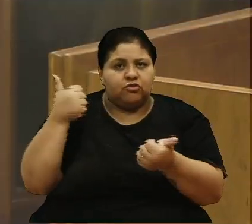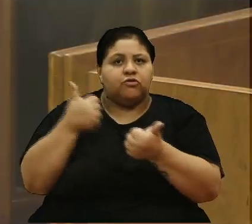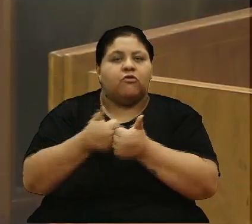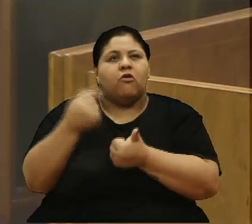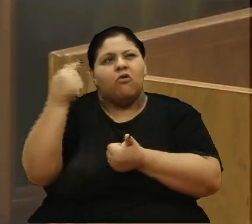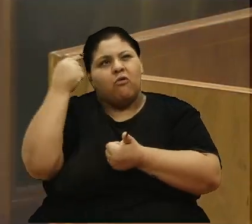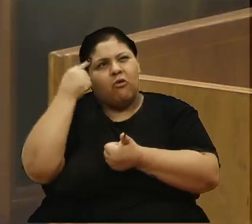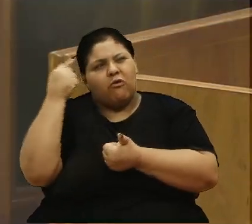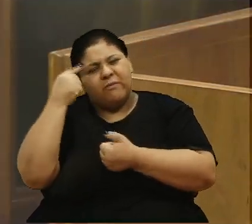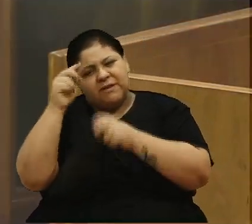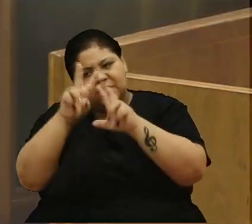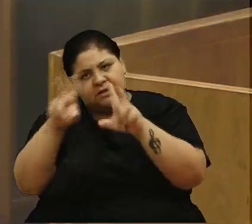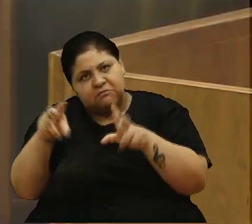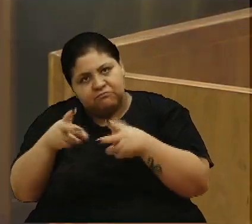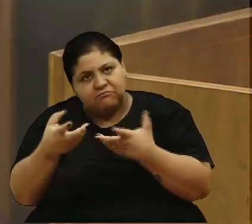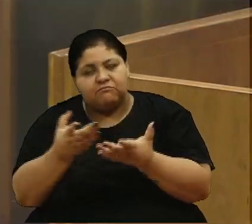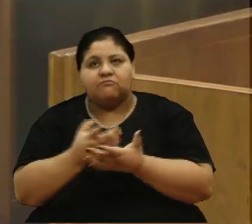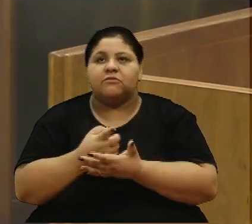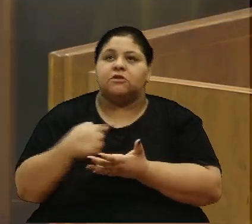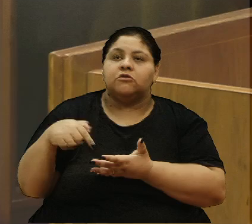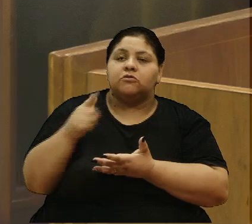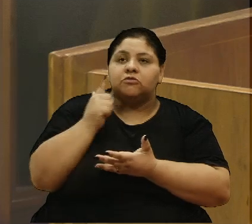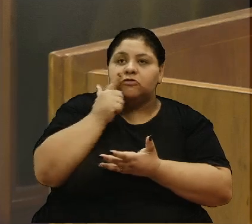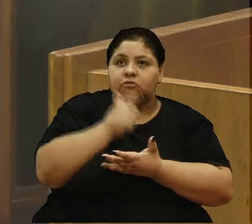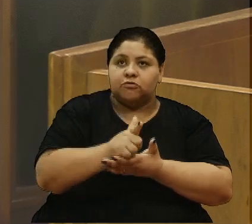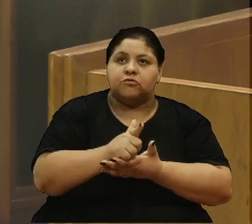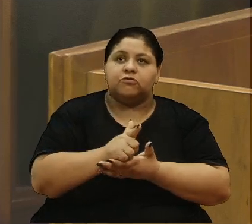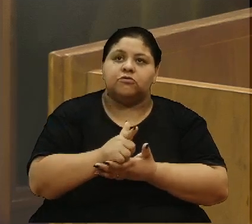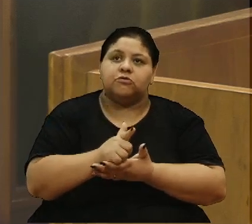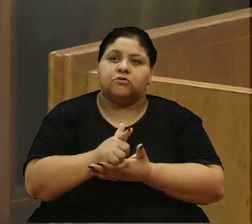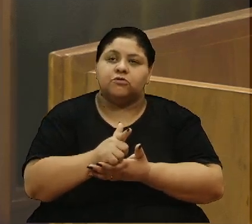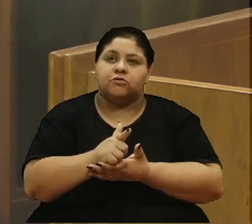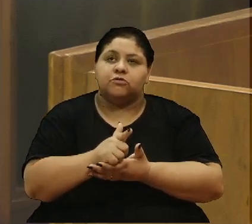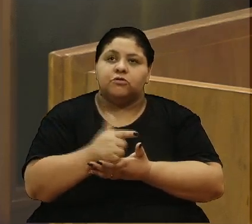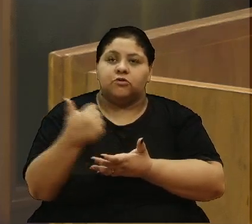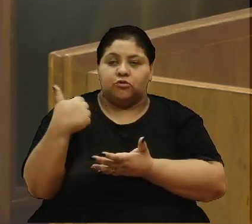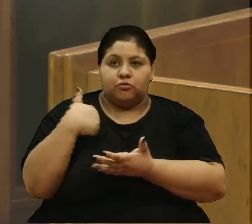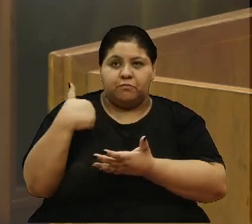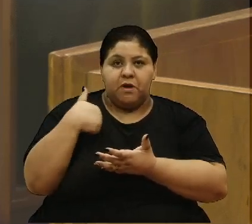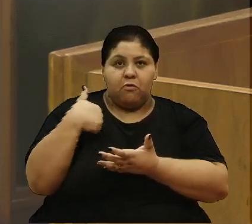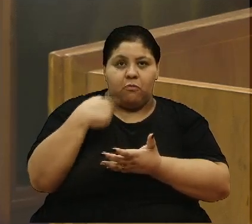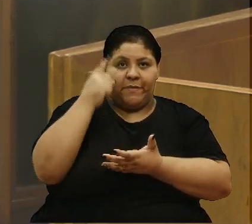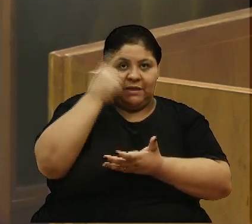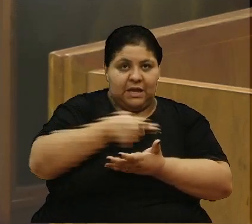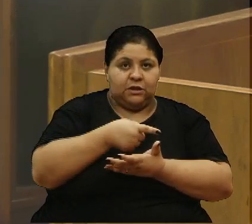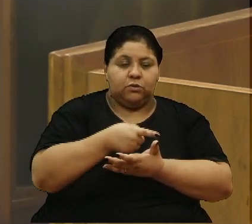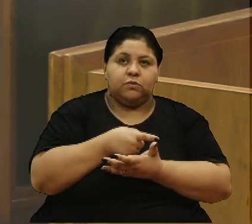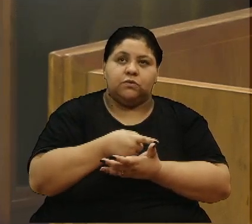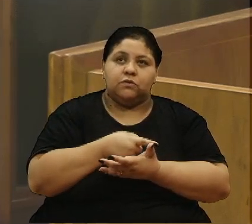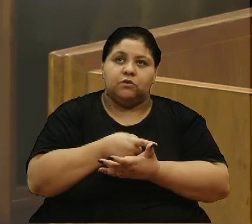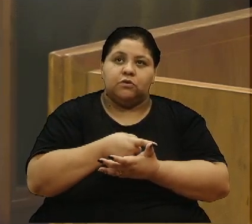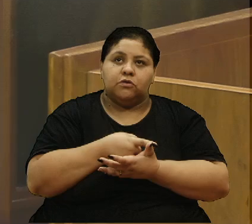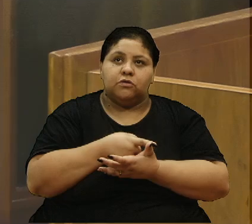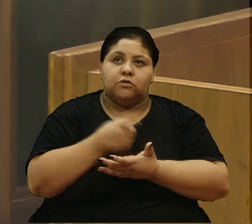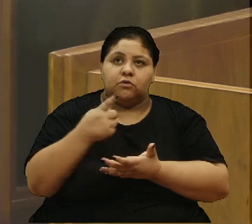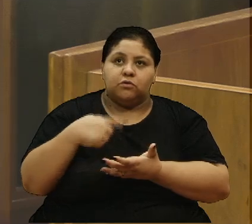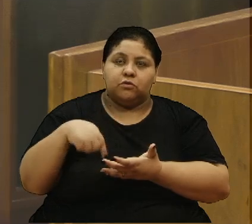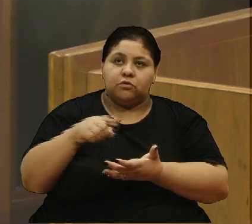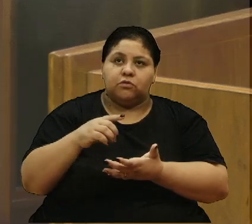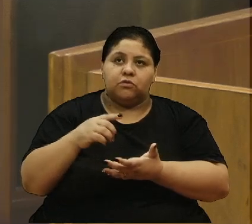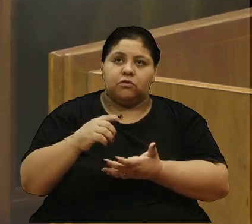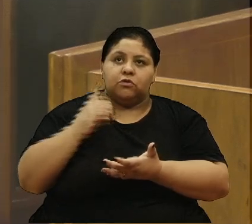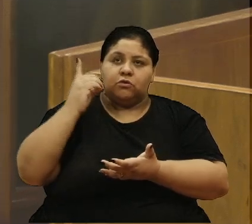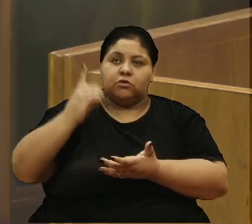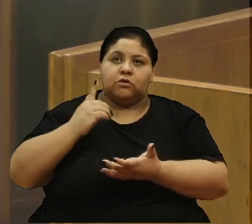pensar sobre isso. E aí nós conseguimos, e isso a partir do meu mandato, que o nosso deputado